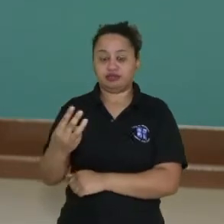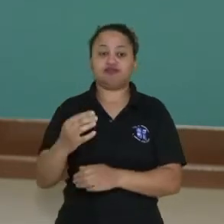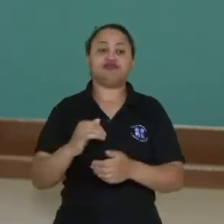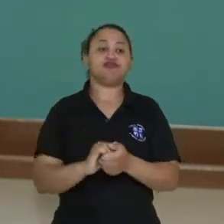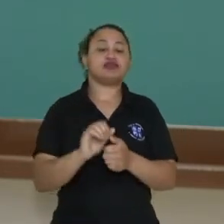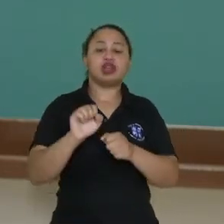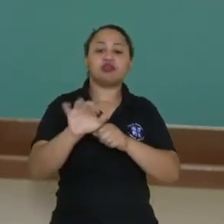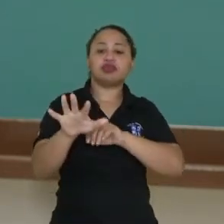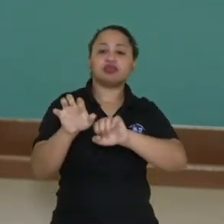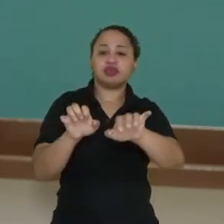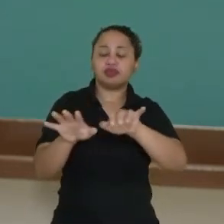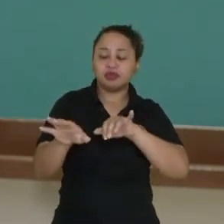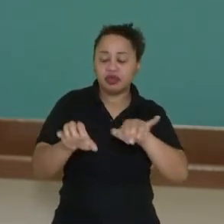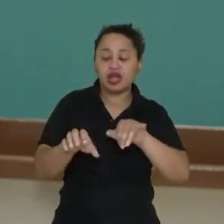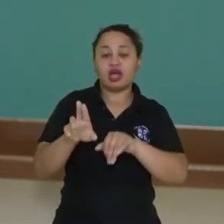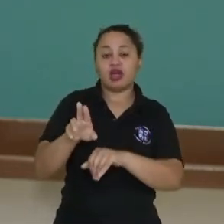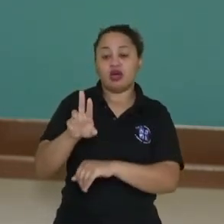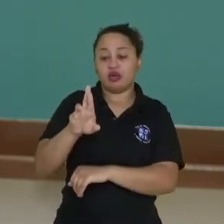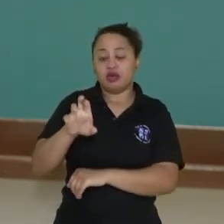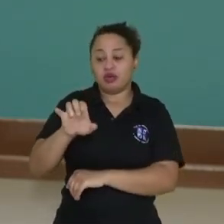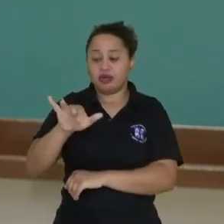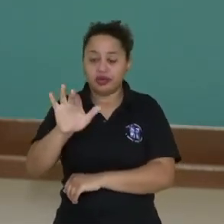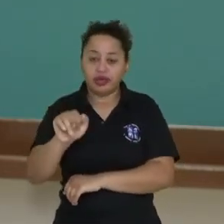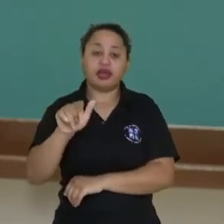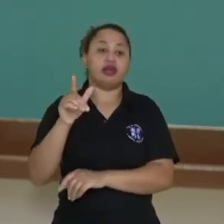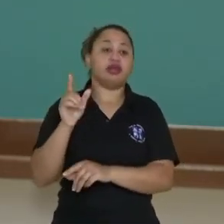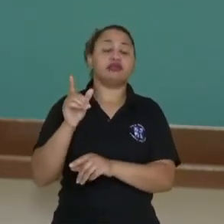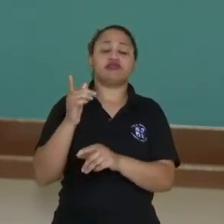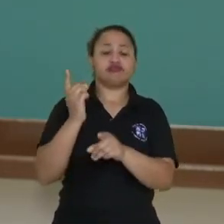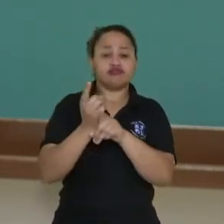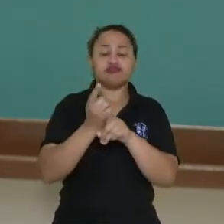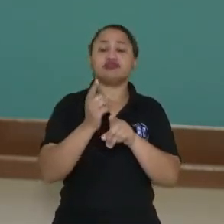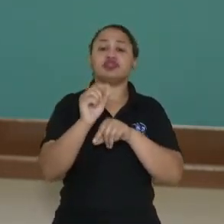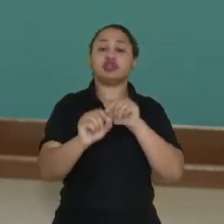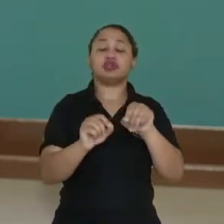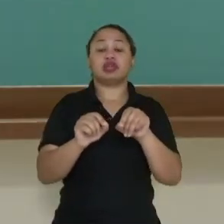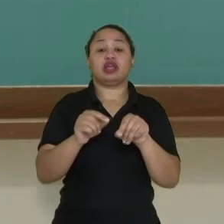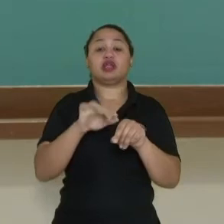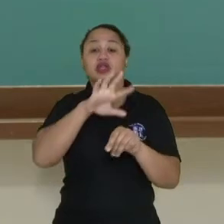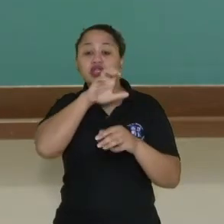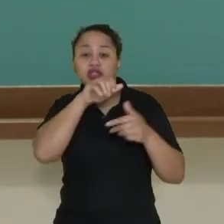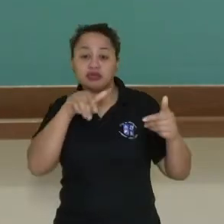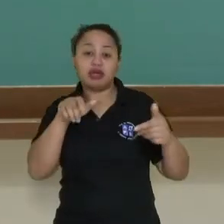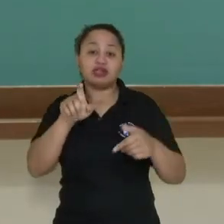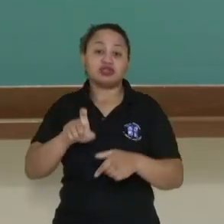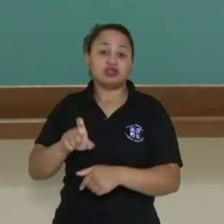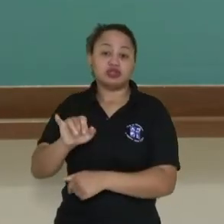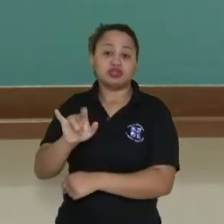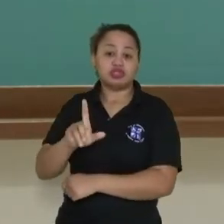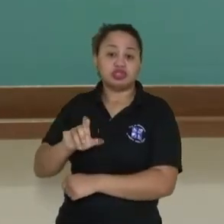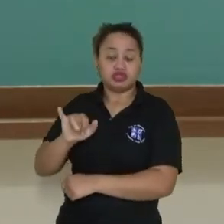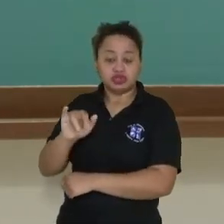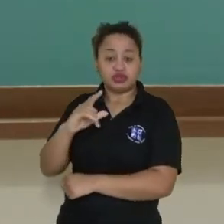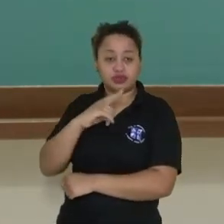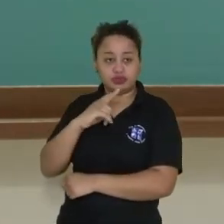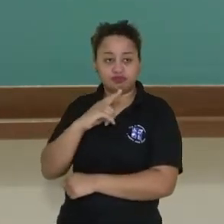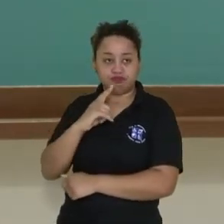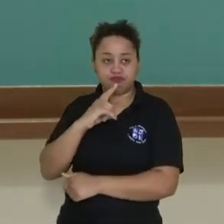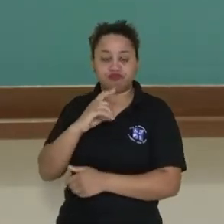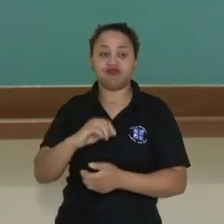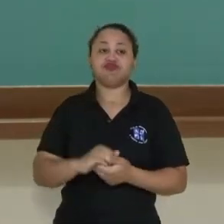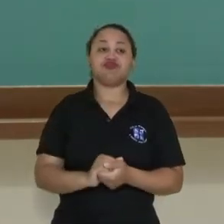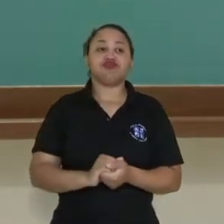são eliminados como ureia e são encontrados, por exemplo, nos animais, na urina, tá? Então, só entendendo melhor aqui.